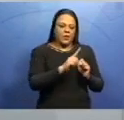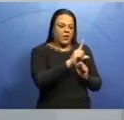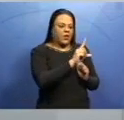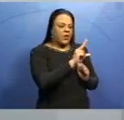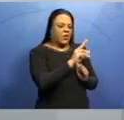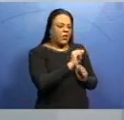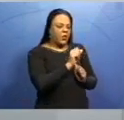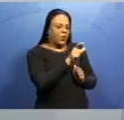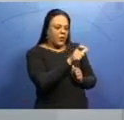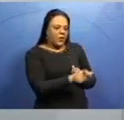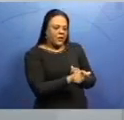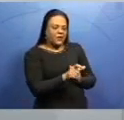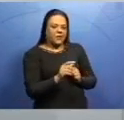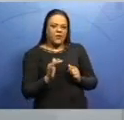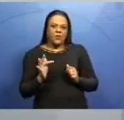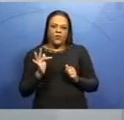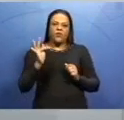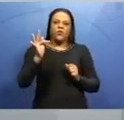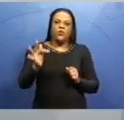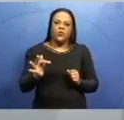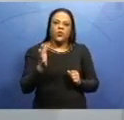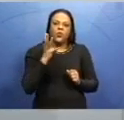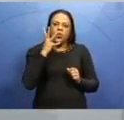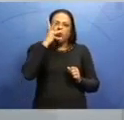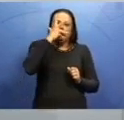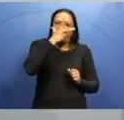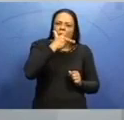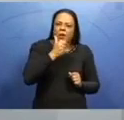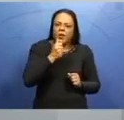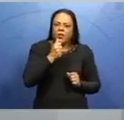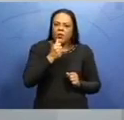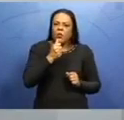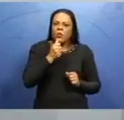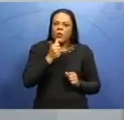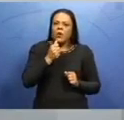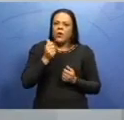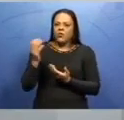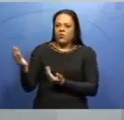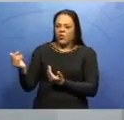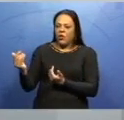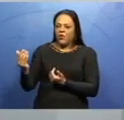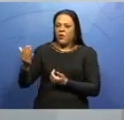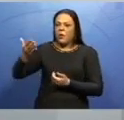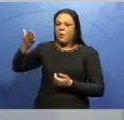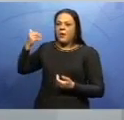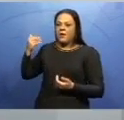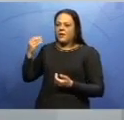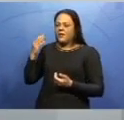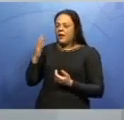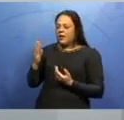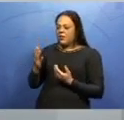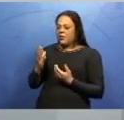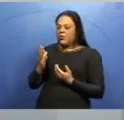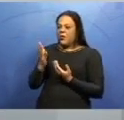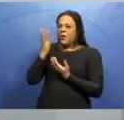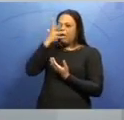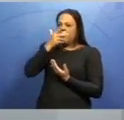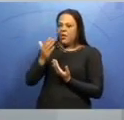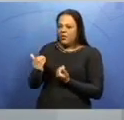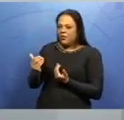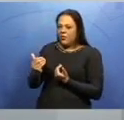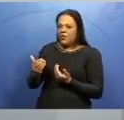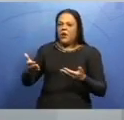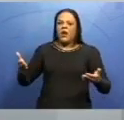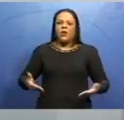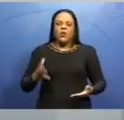será um belo rapaz ou é um belo rapaz? Olha ali, quando crescer,